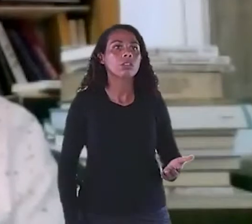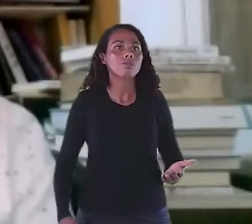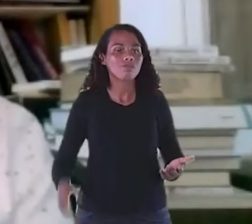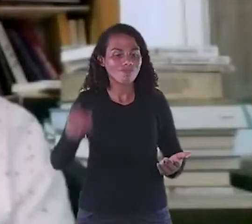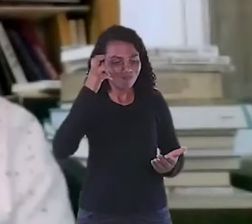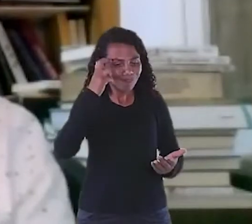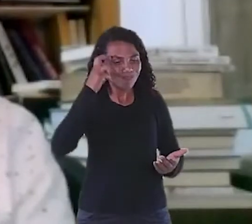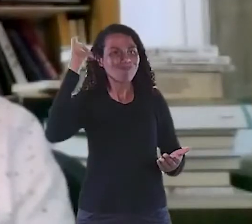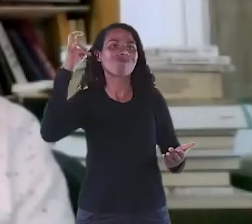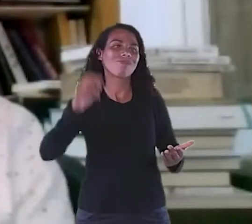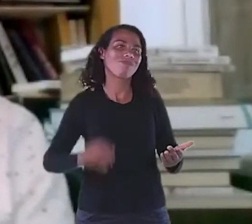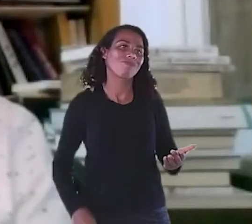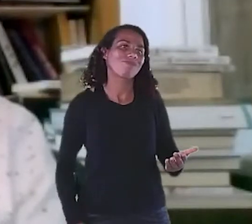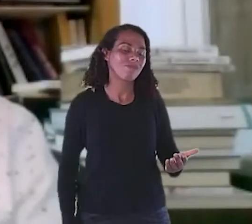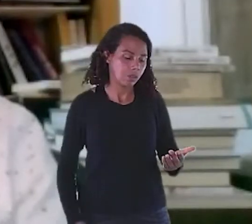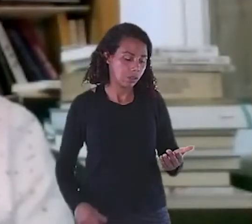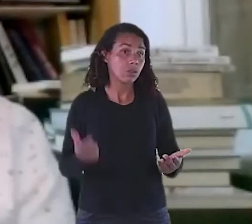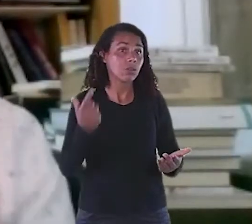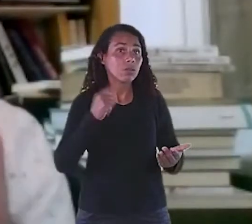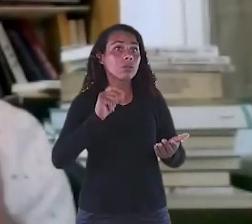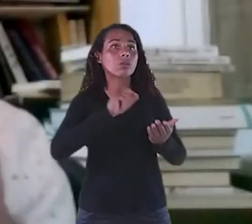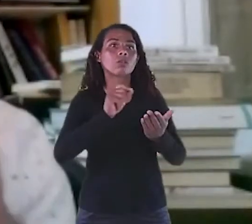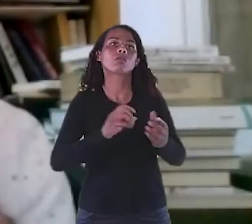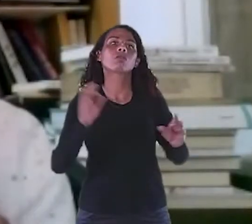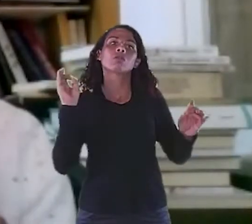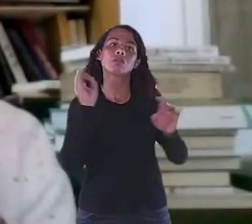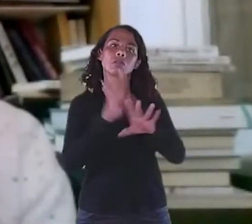inteira dele, ele publicou